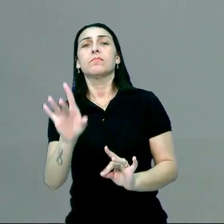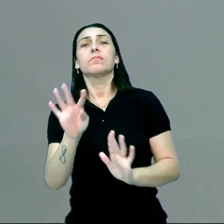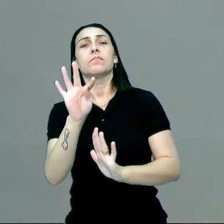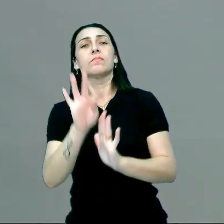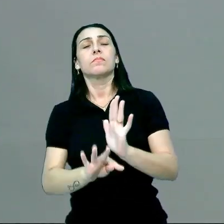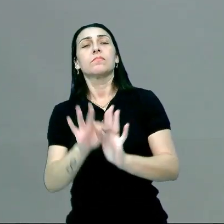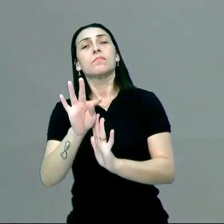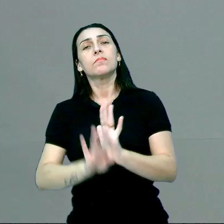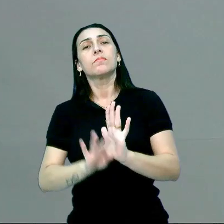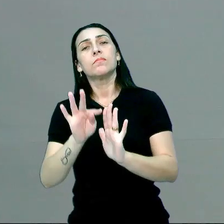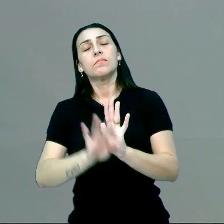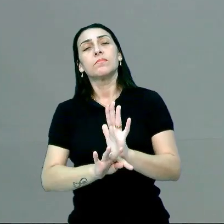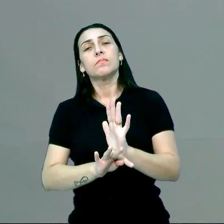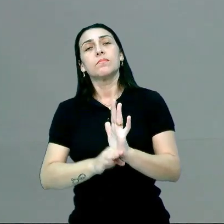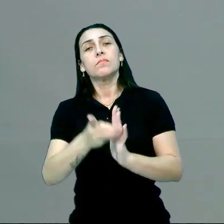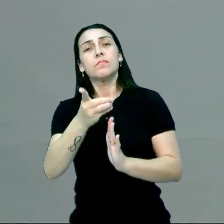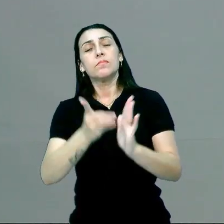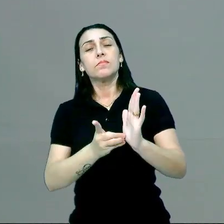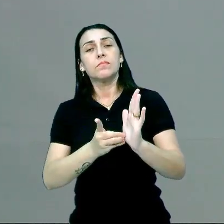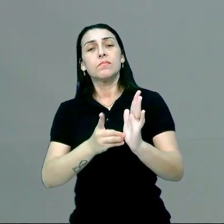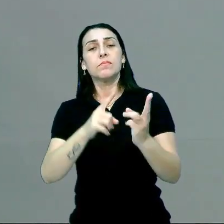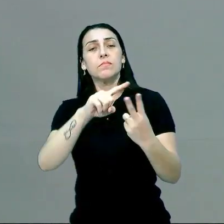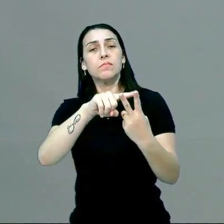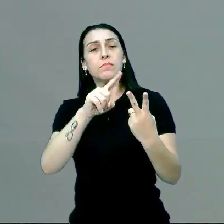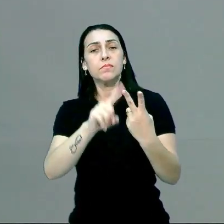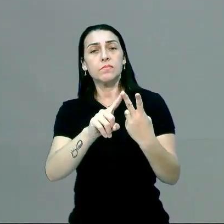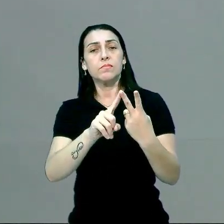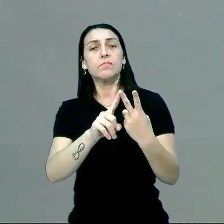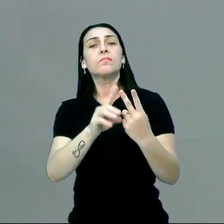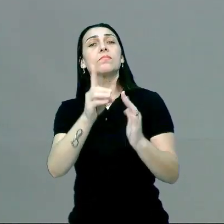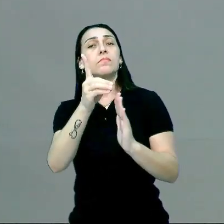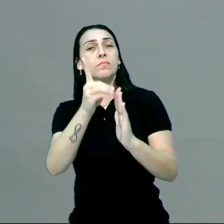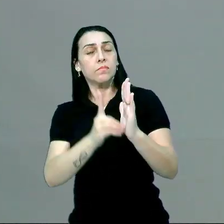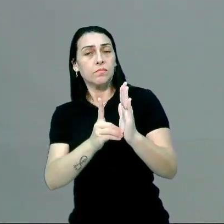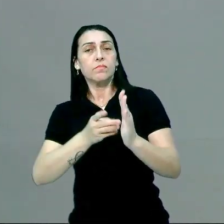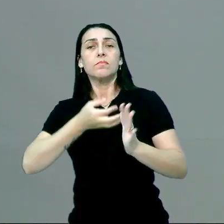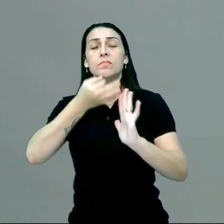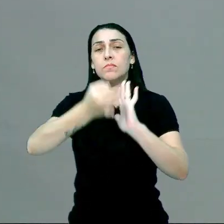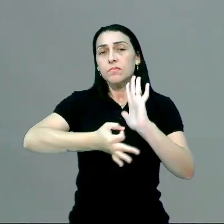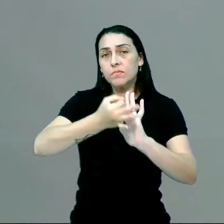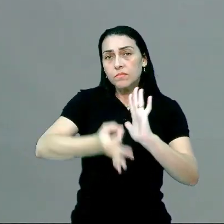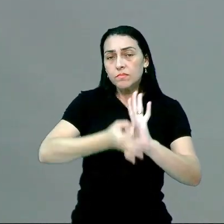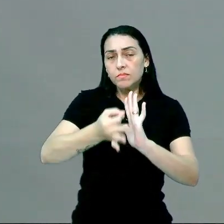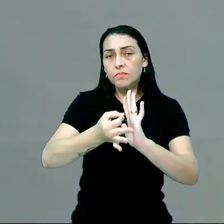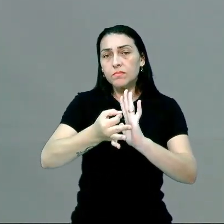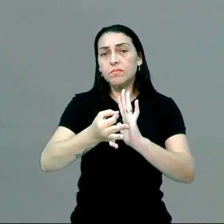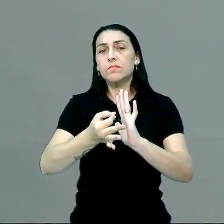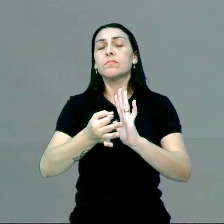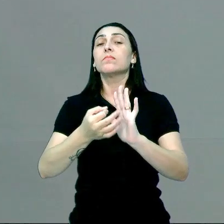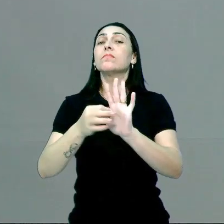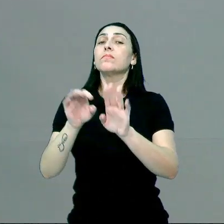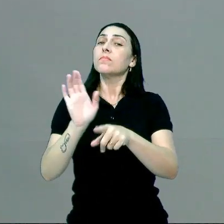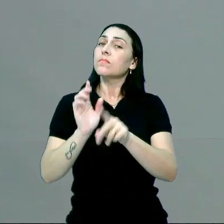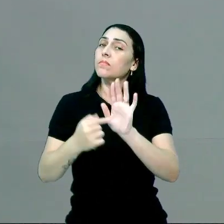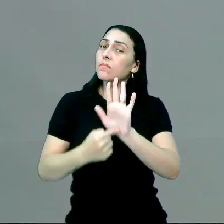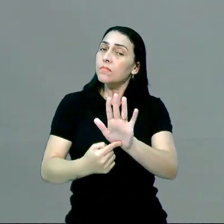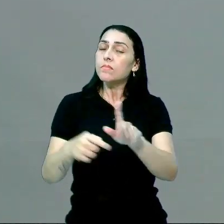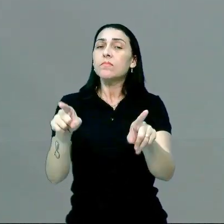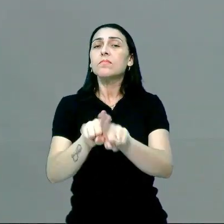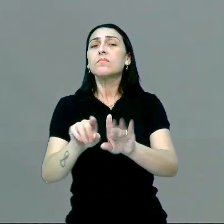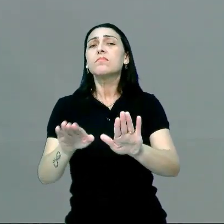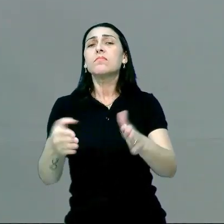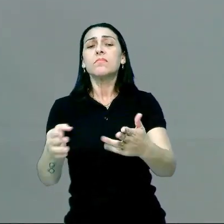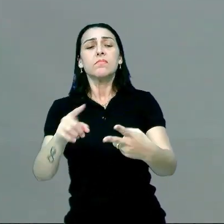textos dissertativos, eles são divididos em dissertativos, argumentativos e expositivos. E qual